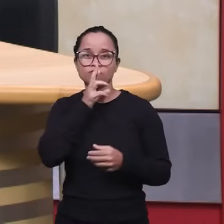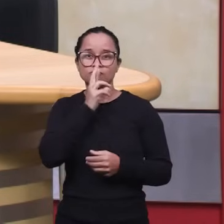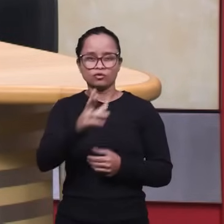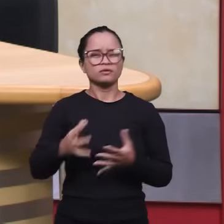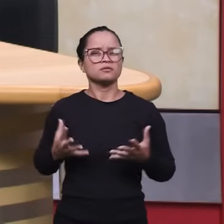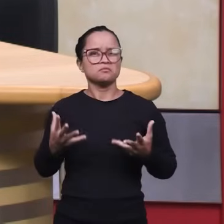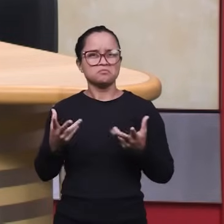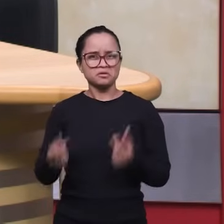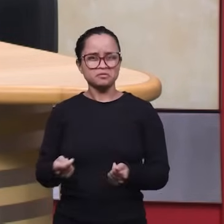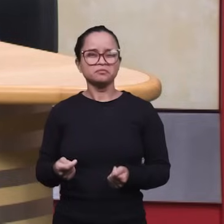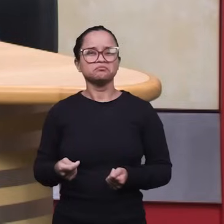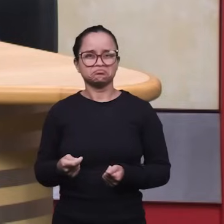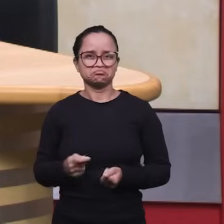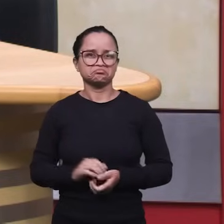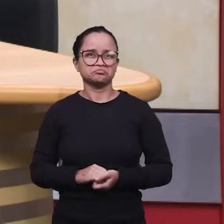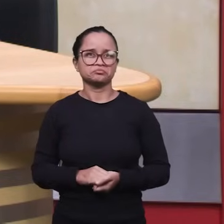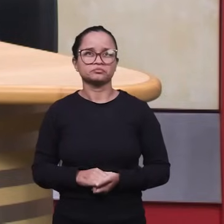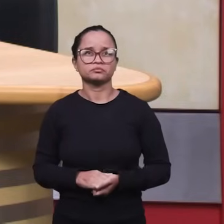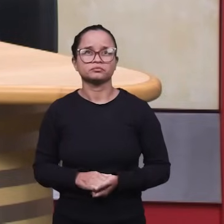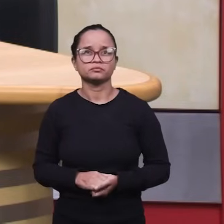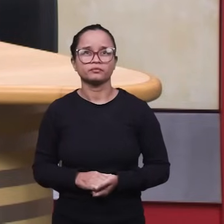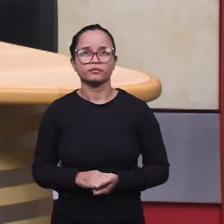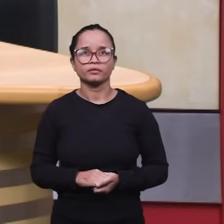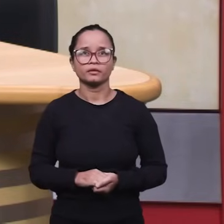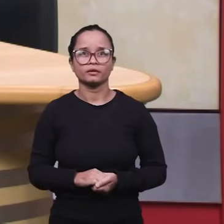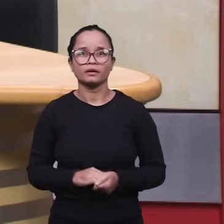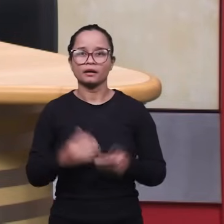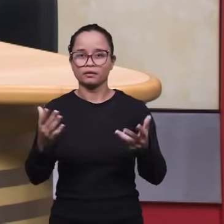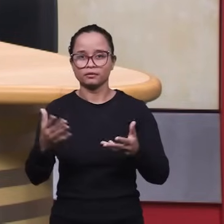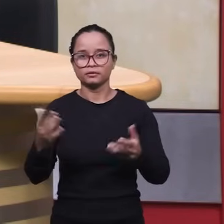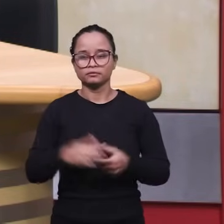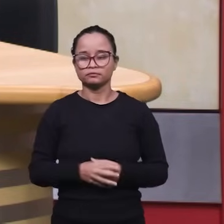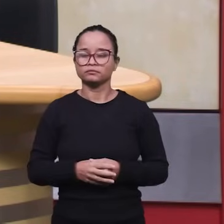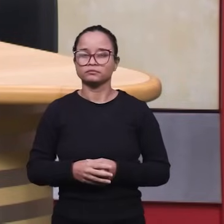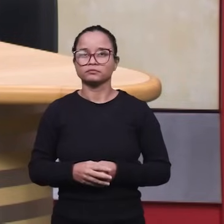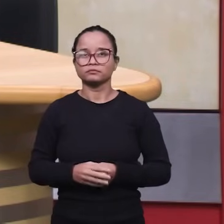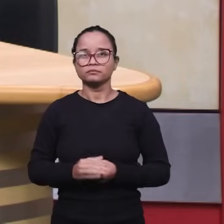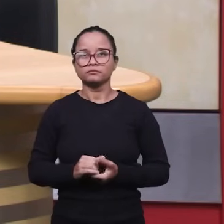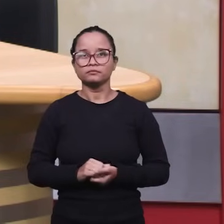são notáveis. Incrível. Vocês me permitem